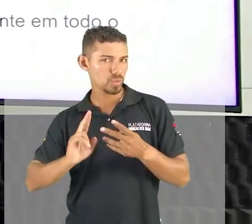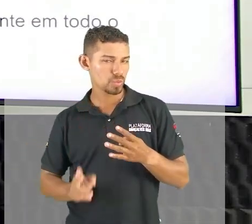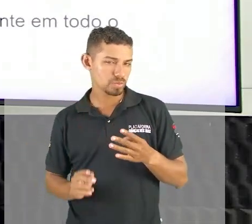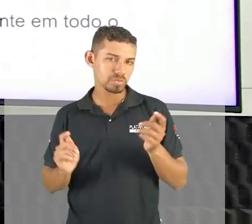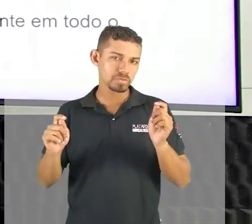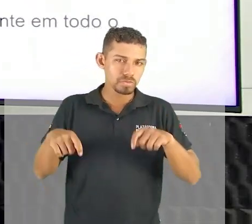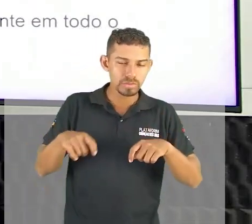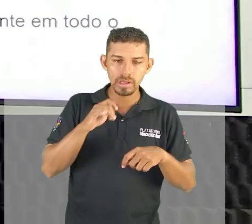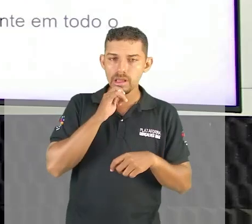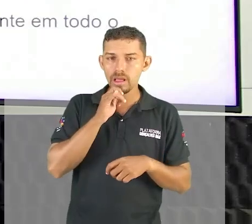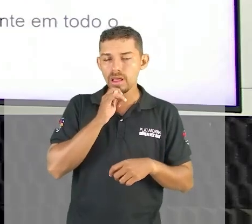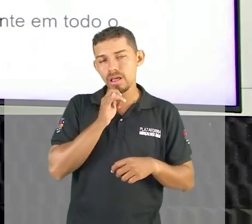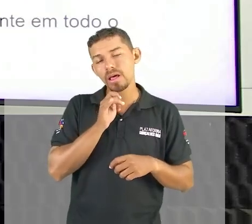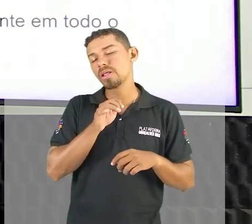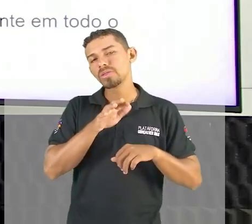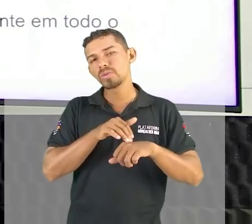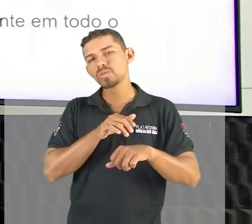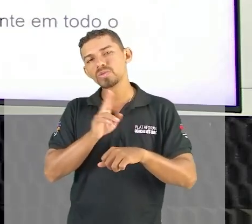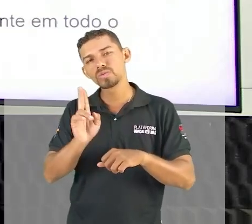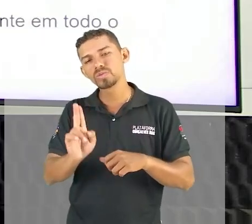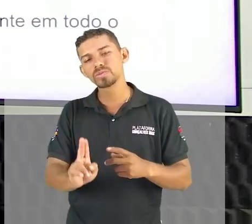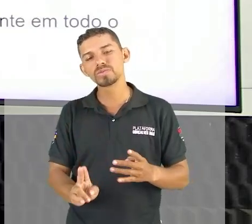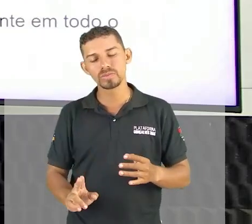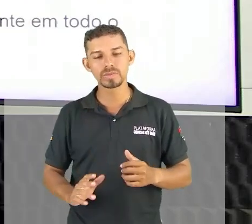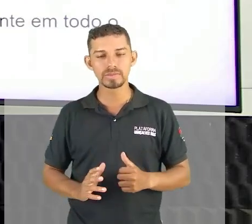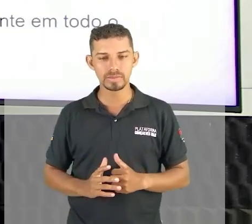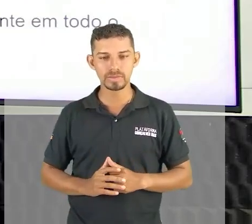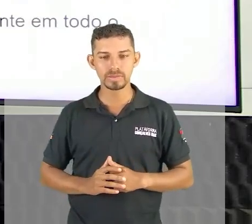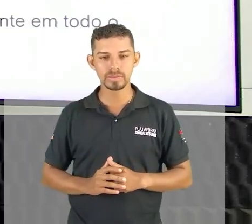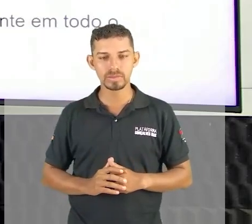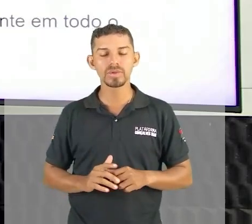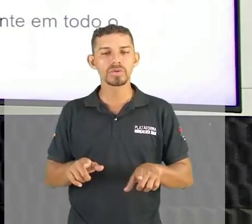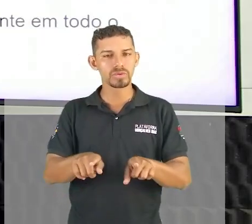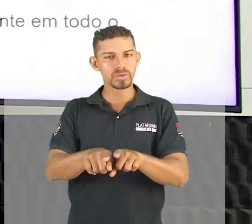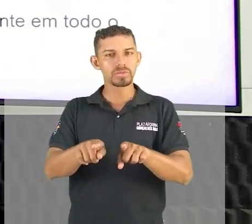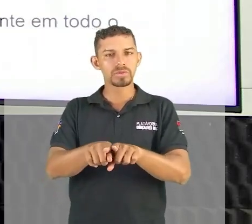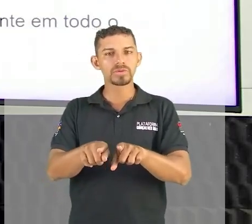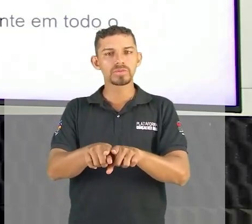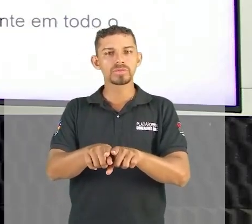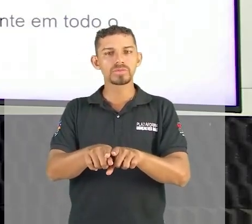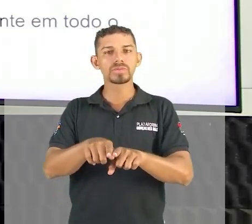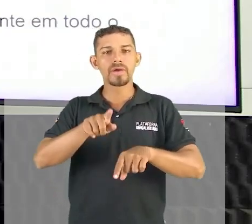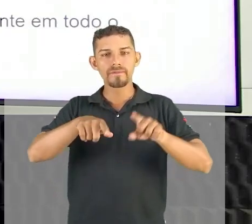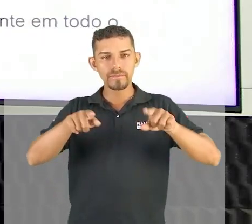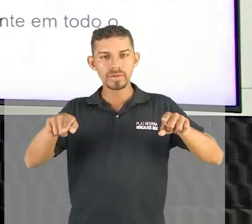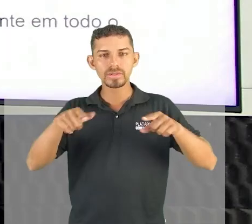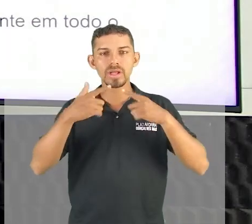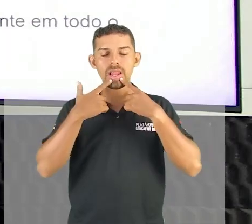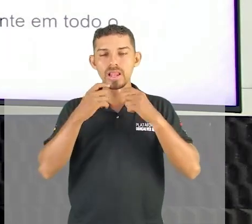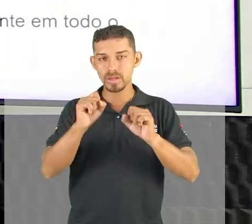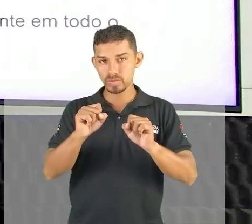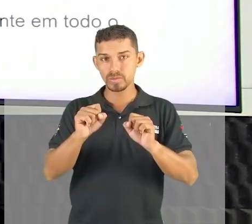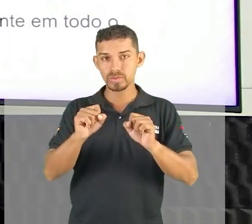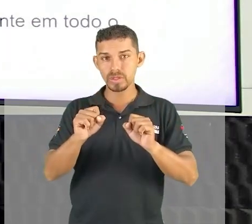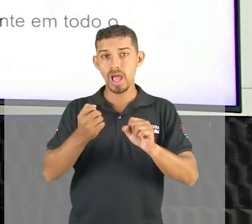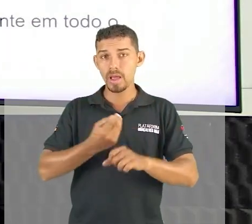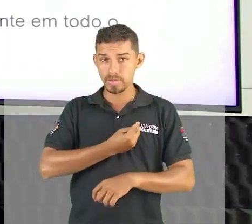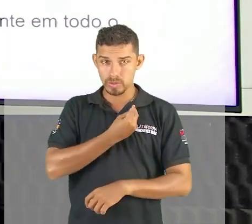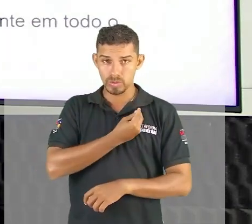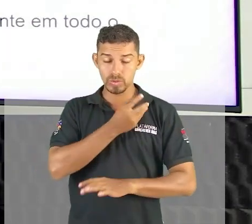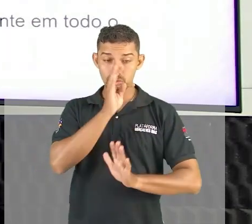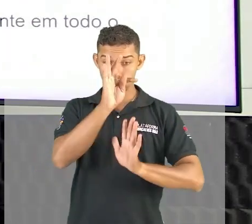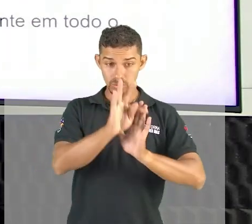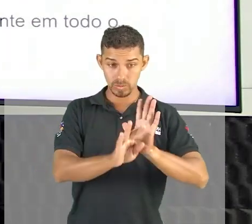opções eh que a gente pode chamar essa determinada coisa então isso também representa o que a gente chama de variação linguística e isso é presente no texto